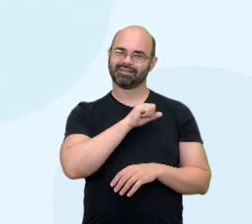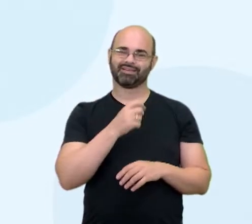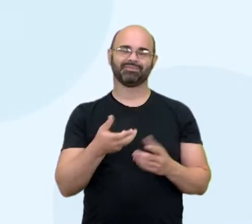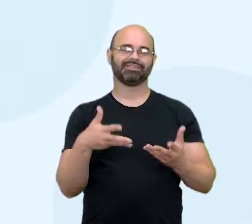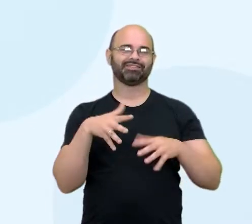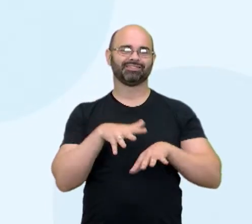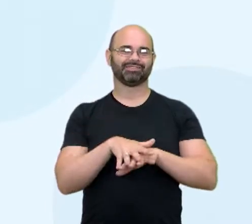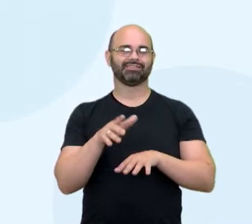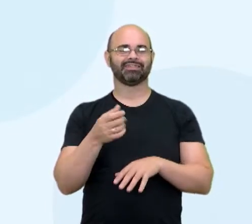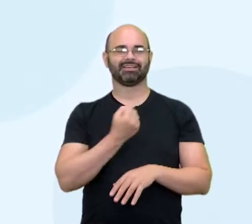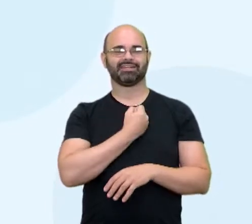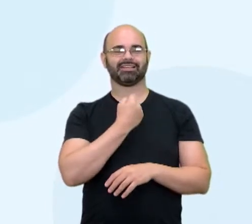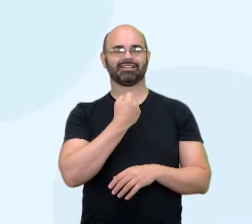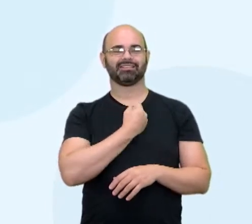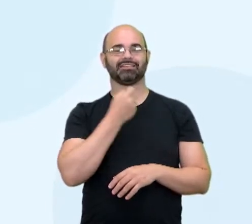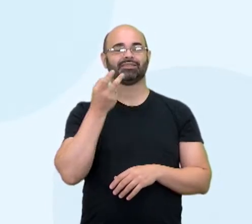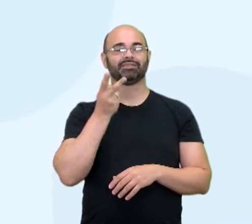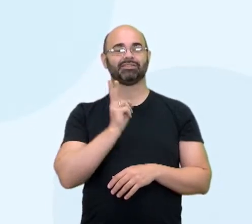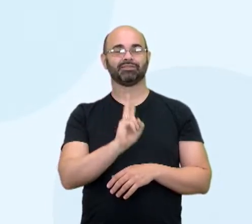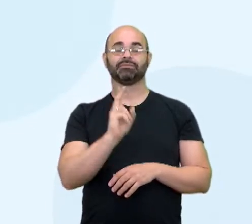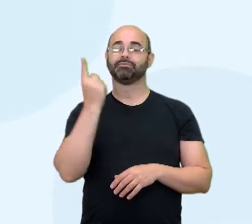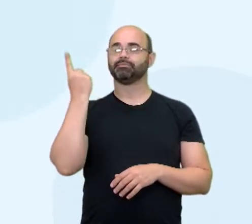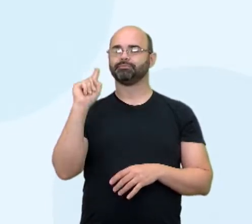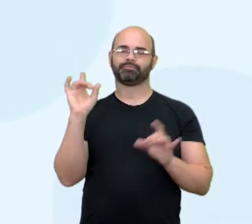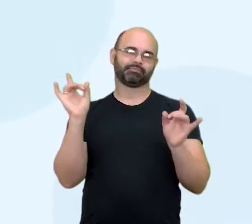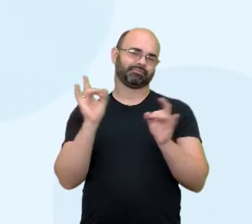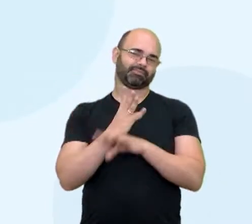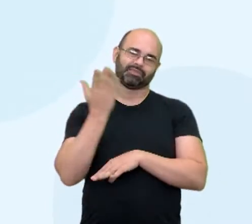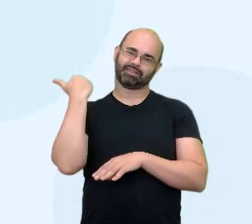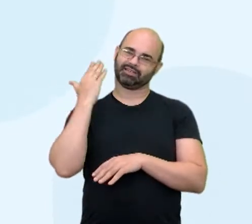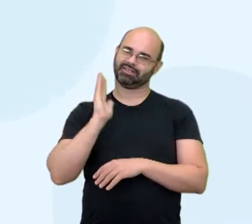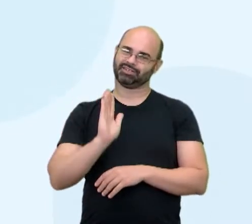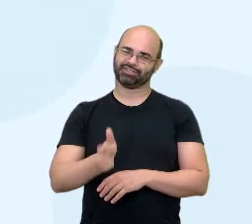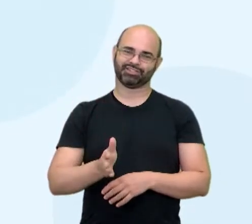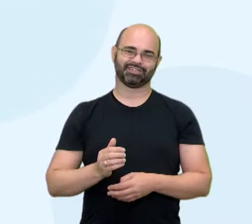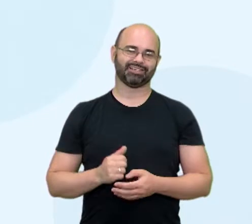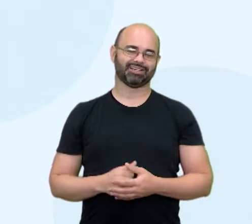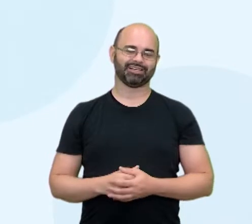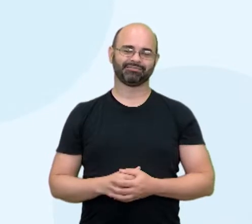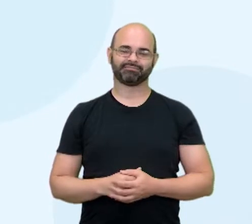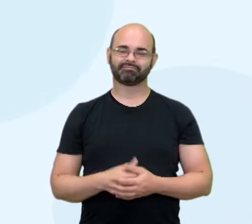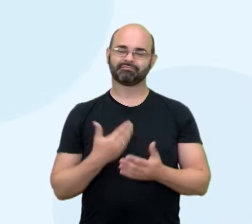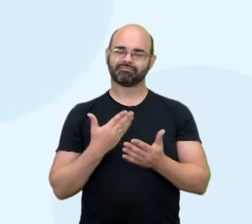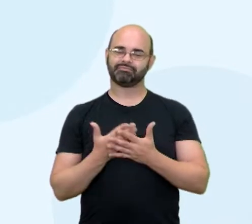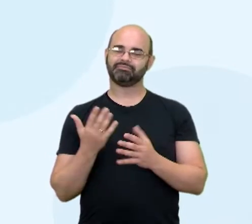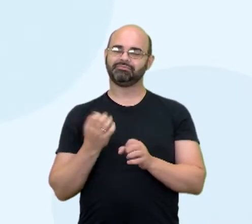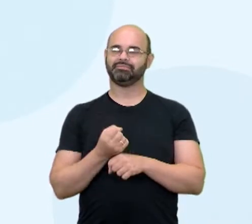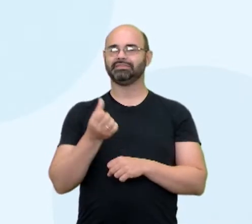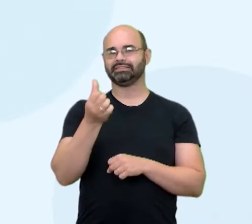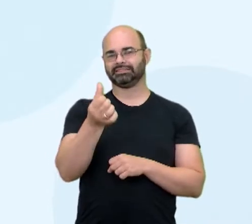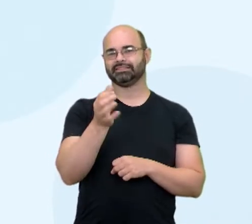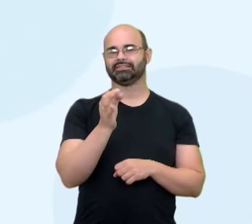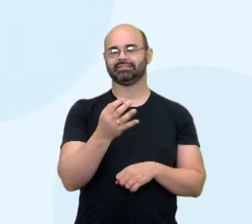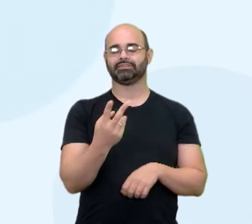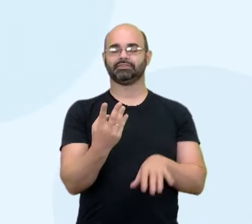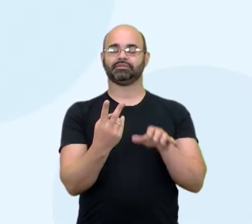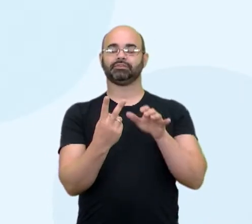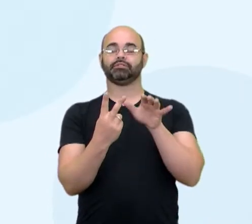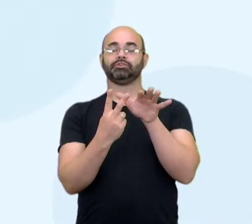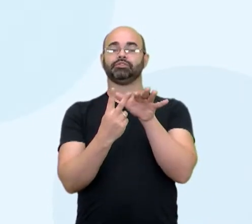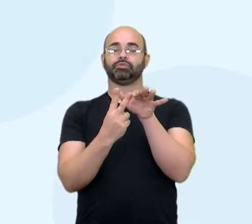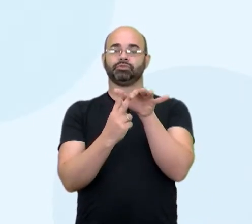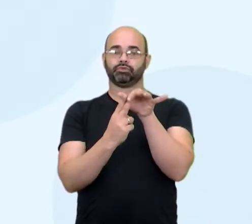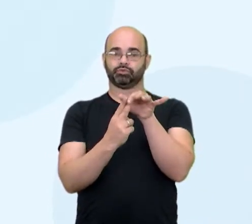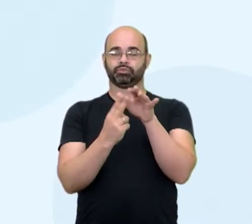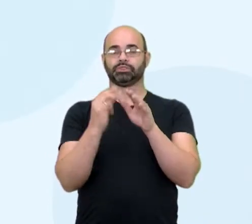A atividade integrada 1 já ficou para trás. Então, a gente trabalhou aí 6 aulas, lembrando, né? 2 aulas de introdução, 4 aulas